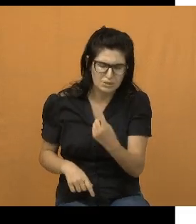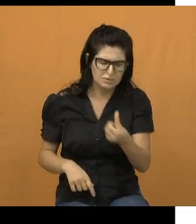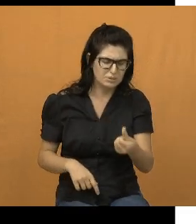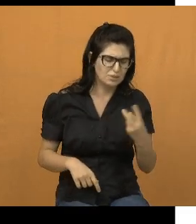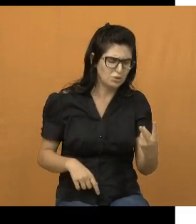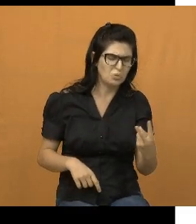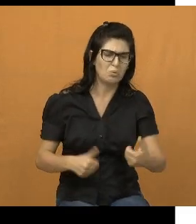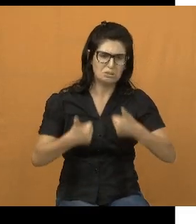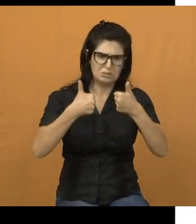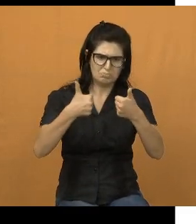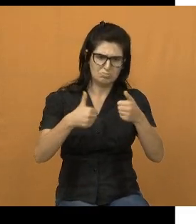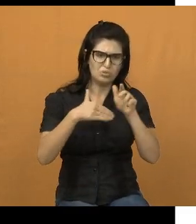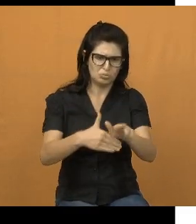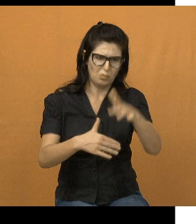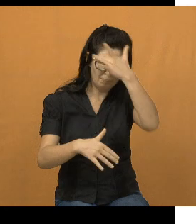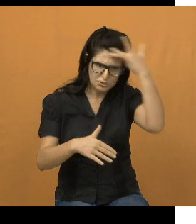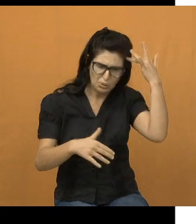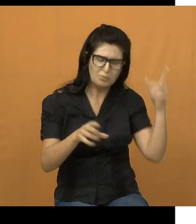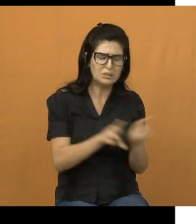SIM.